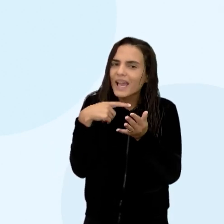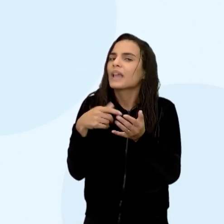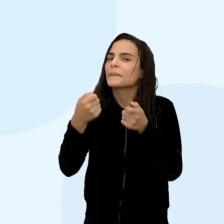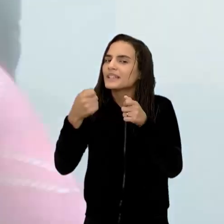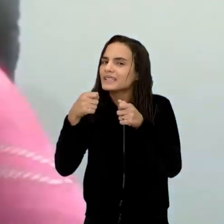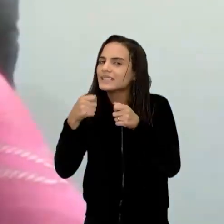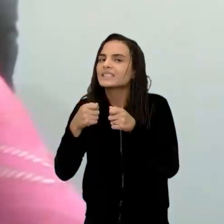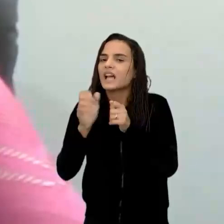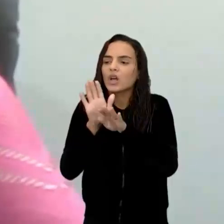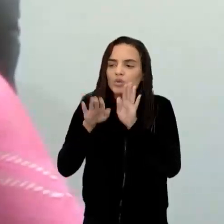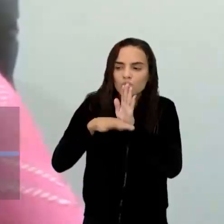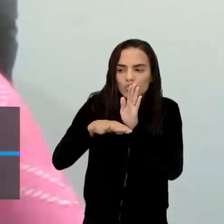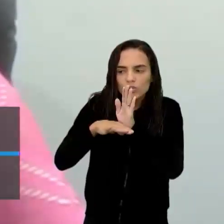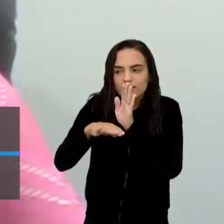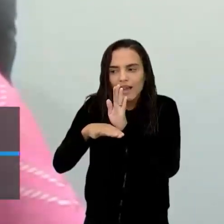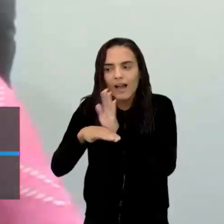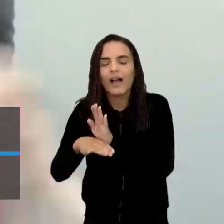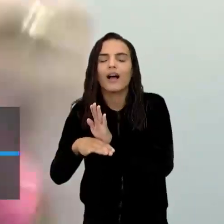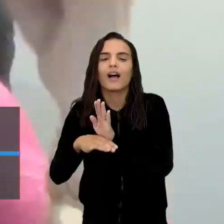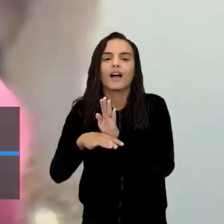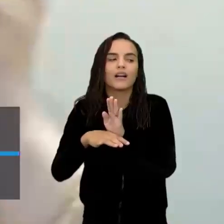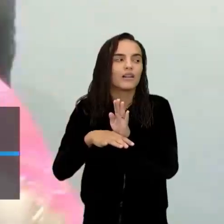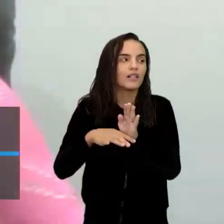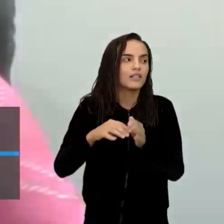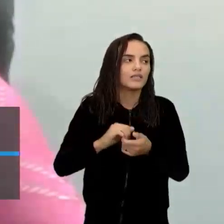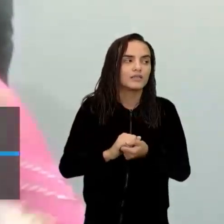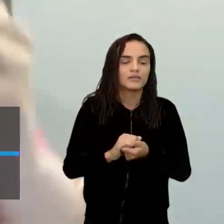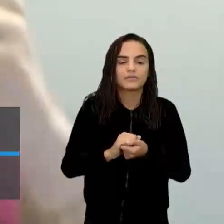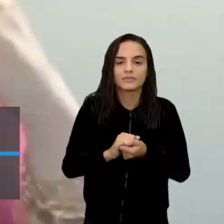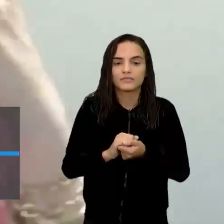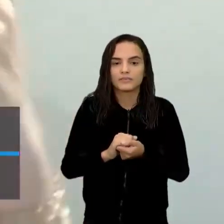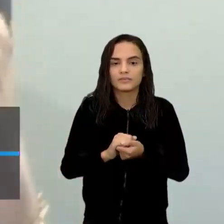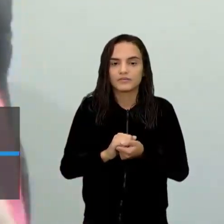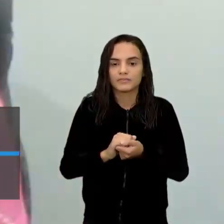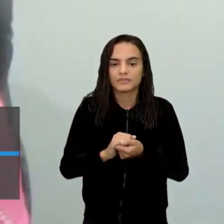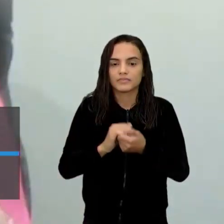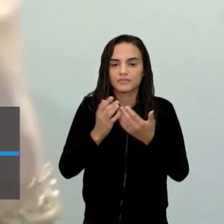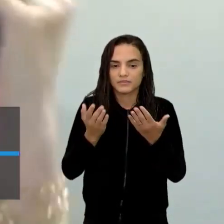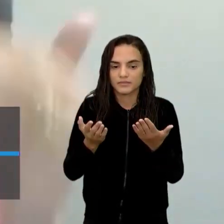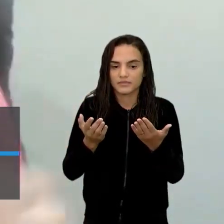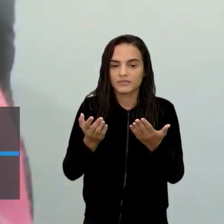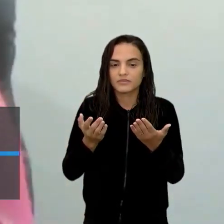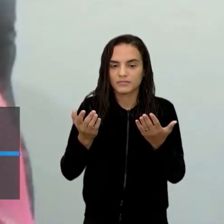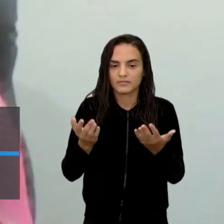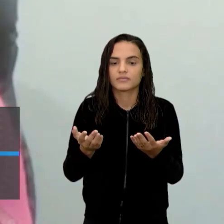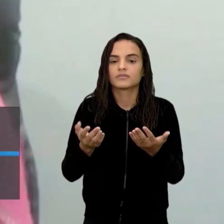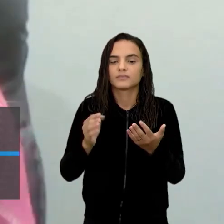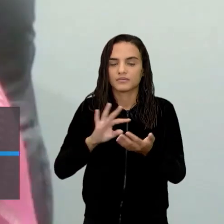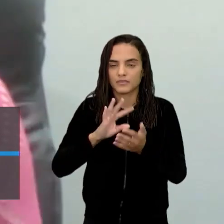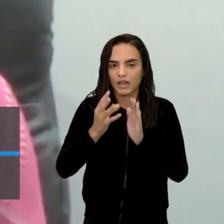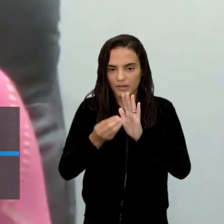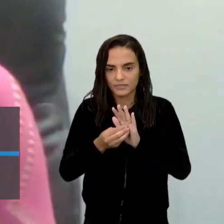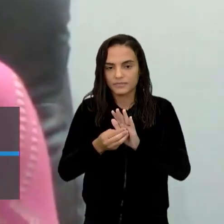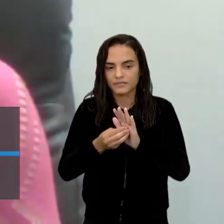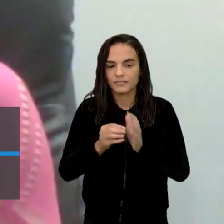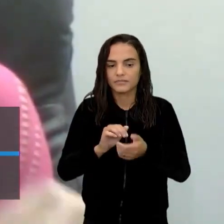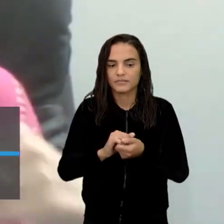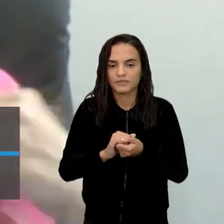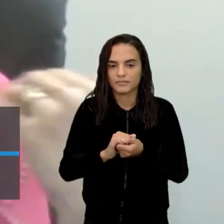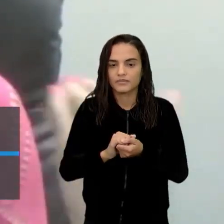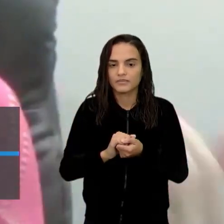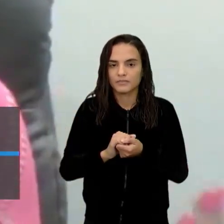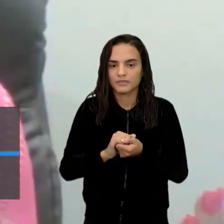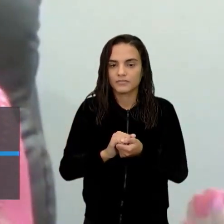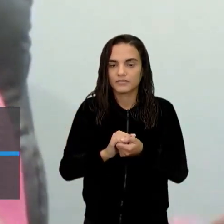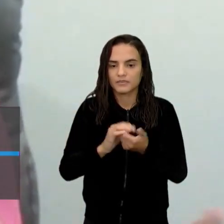mãozinha dele em cima da mesa para ele poder pegar o lápis, você entrega o lápis para ele, você vai percebendo as percas, tá bom?